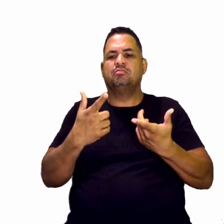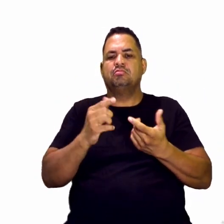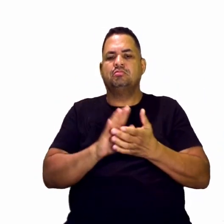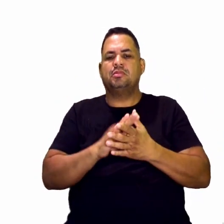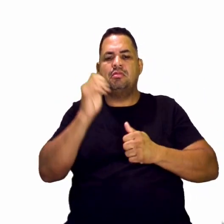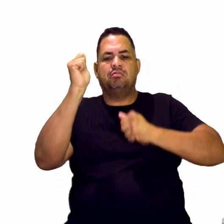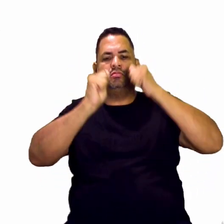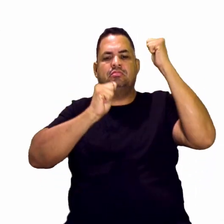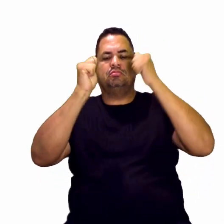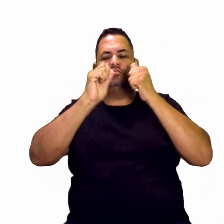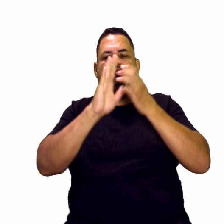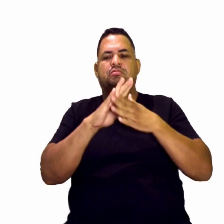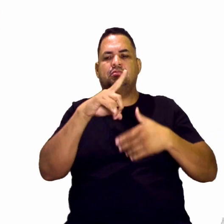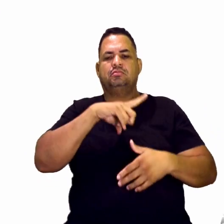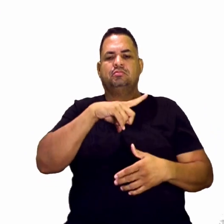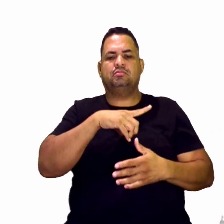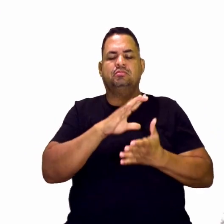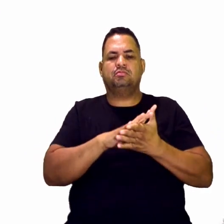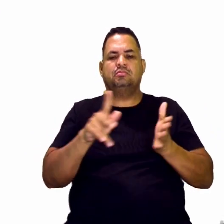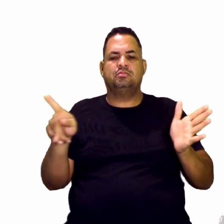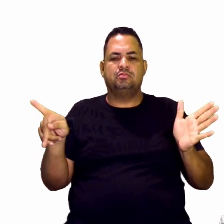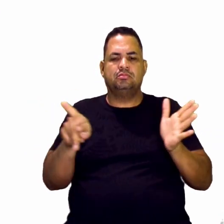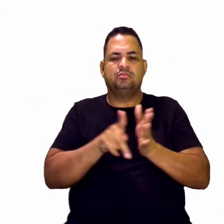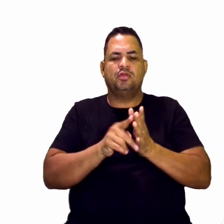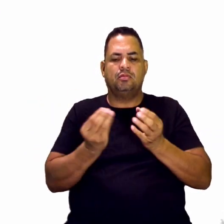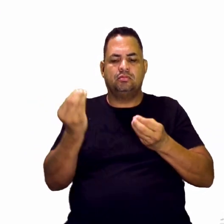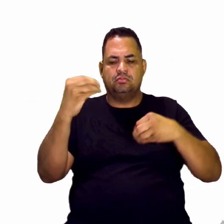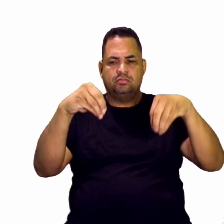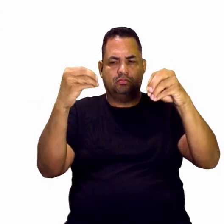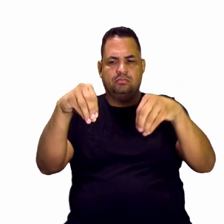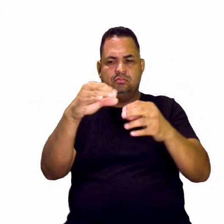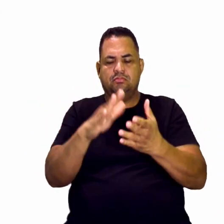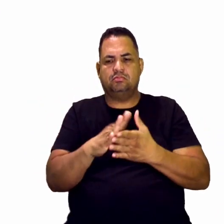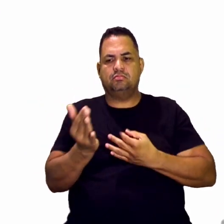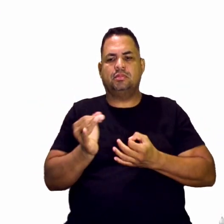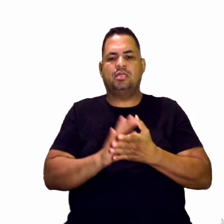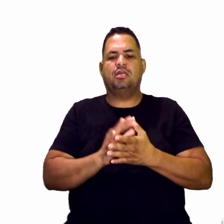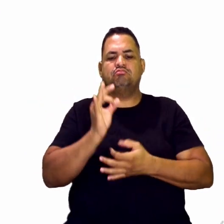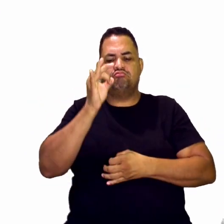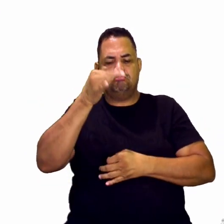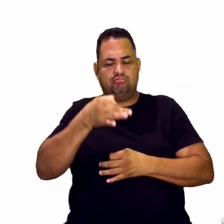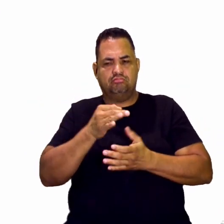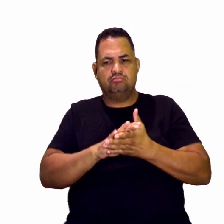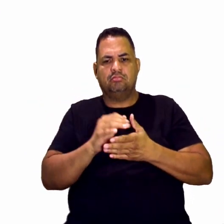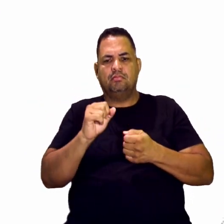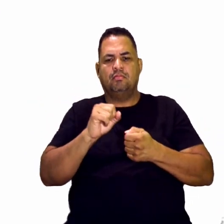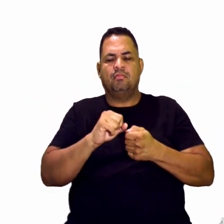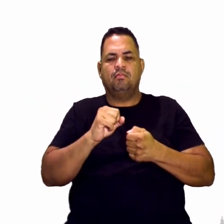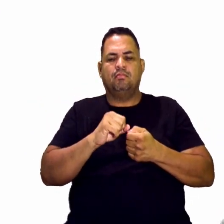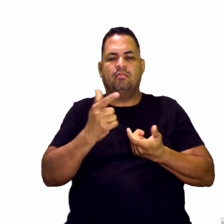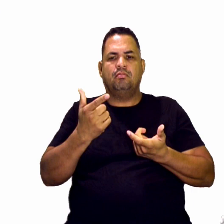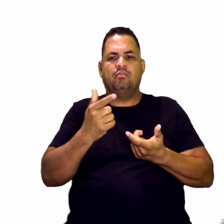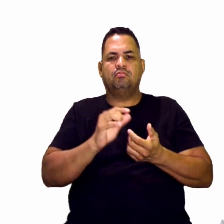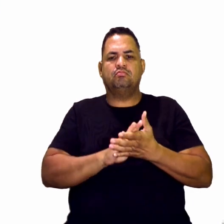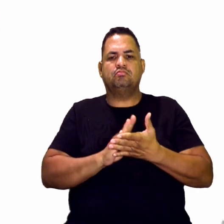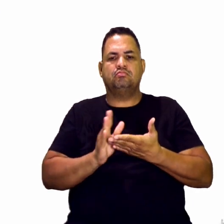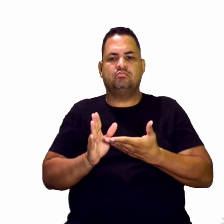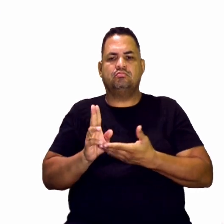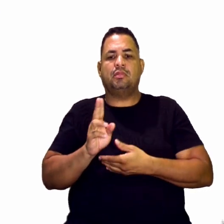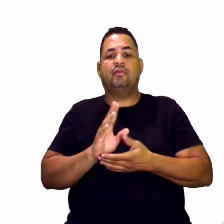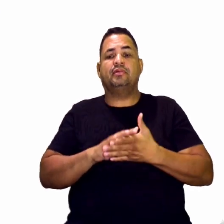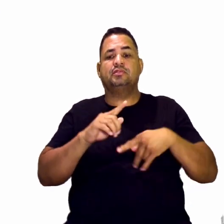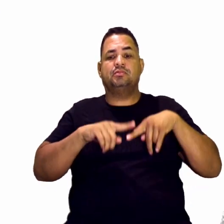as fábricas de papéis, elas têm seu próprio plantio da árvore correta para fazer os seus insumos